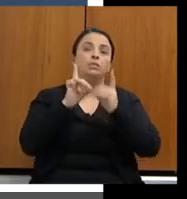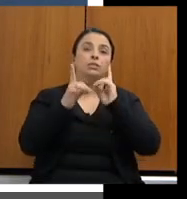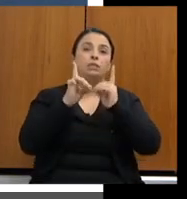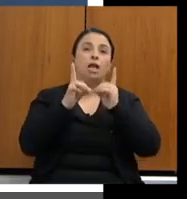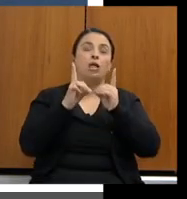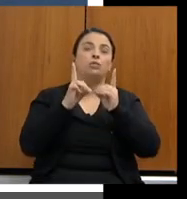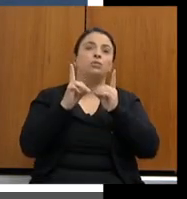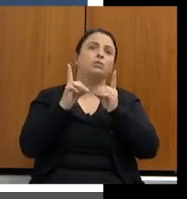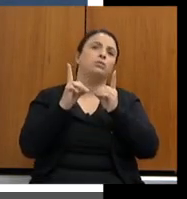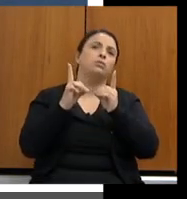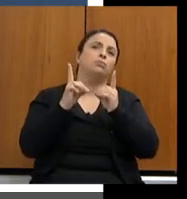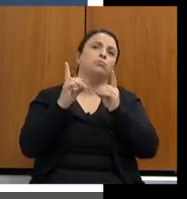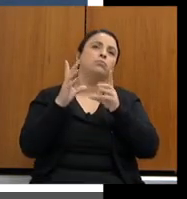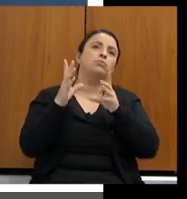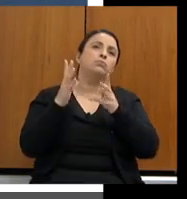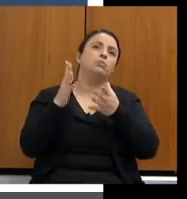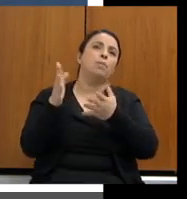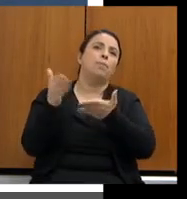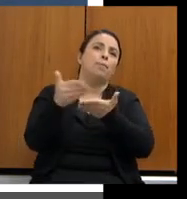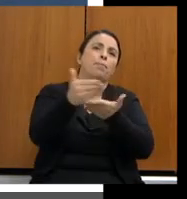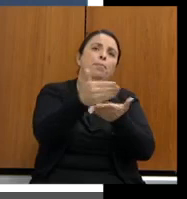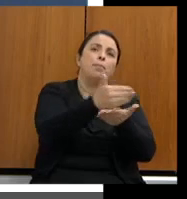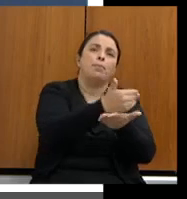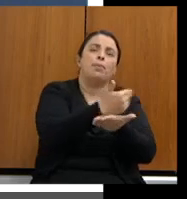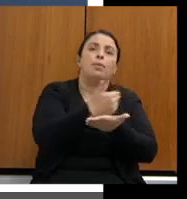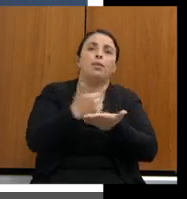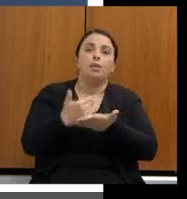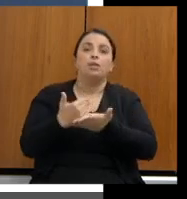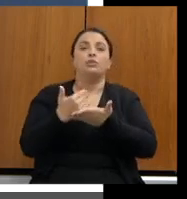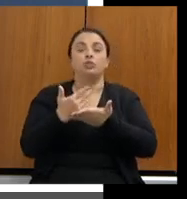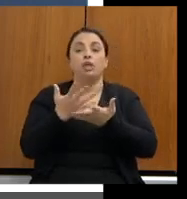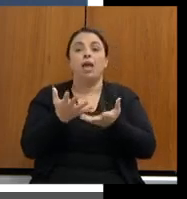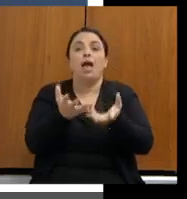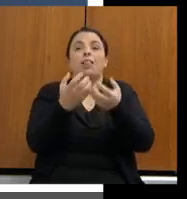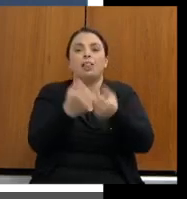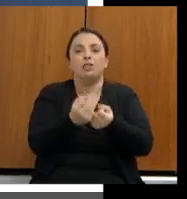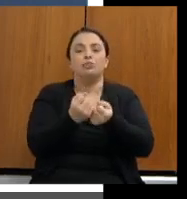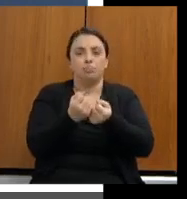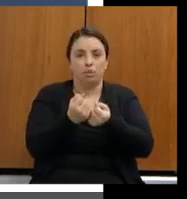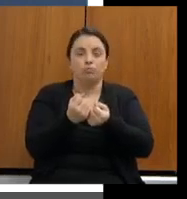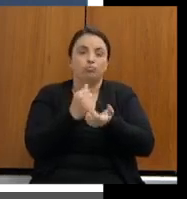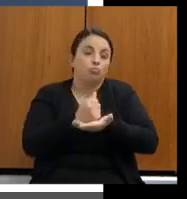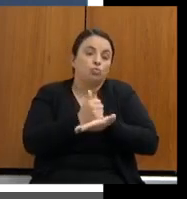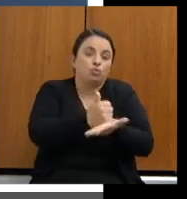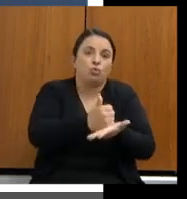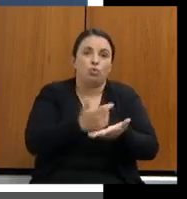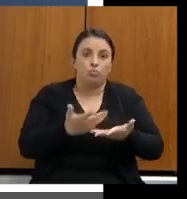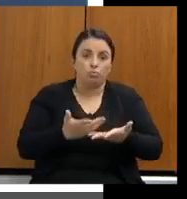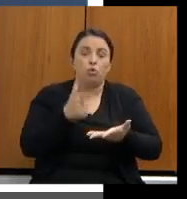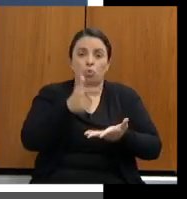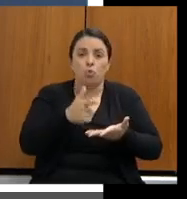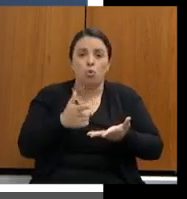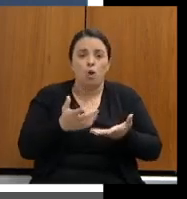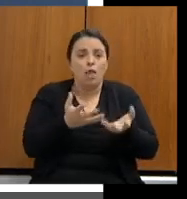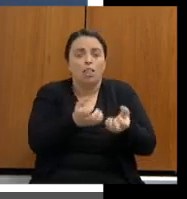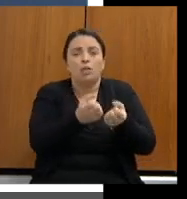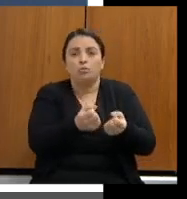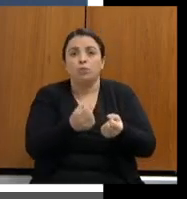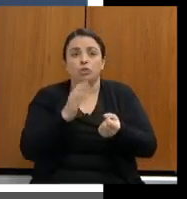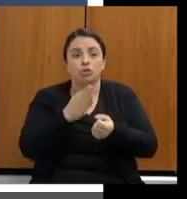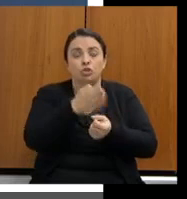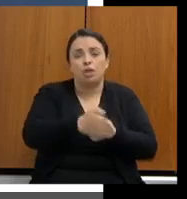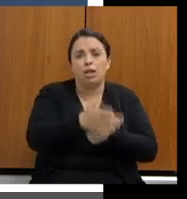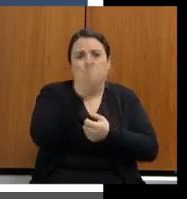estatísticos Aqui nós temos no termos de atendimento o atendimento direto a